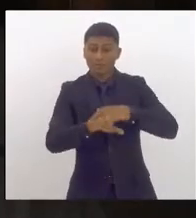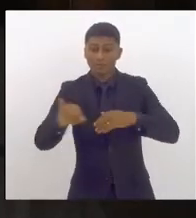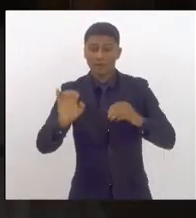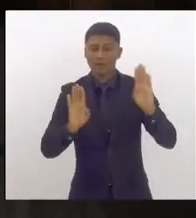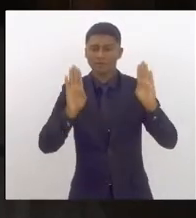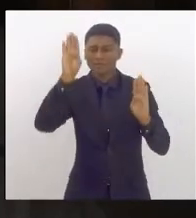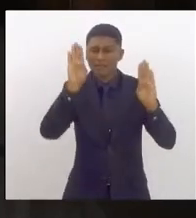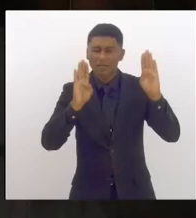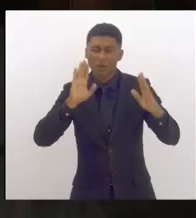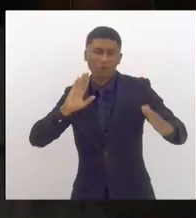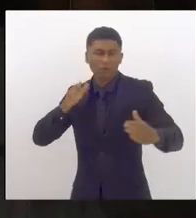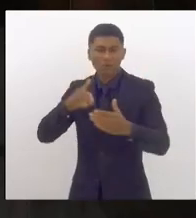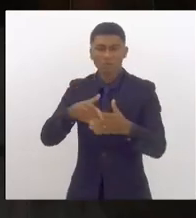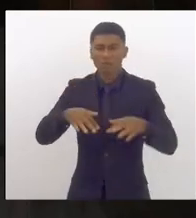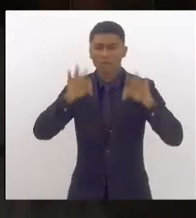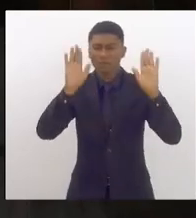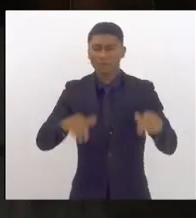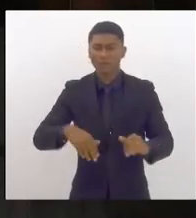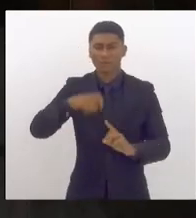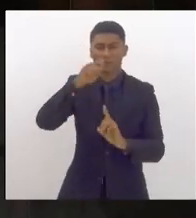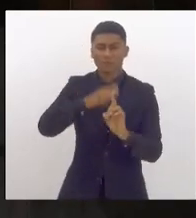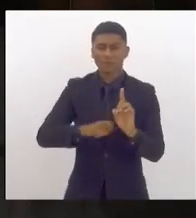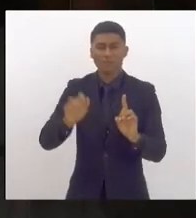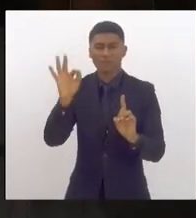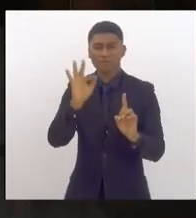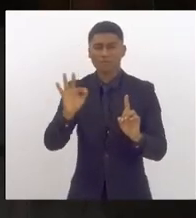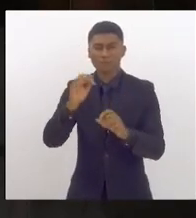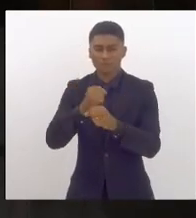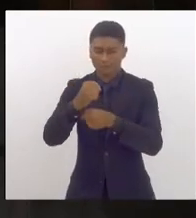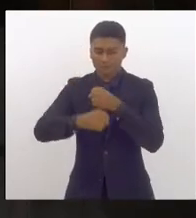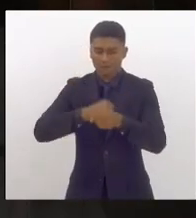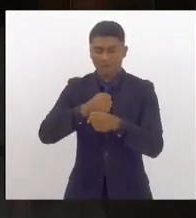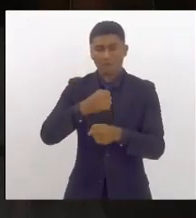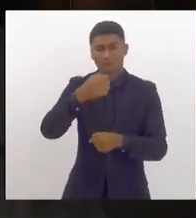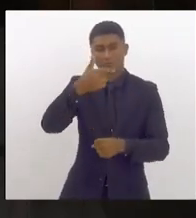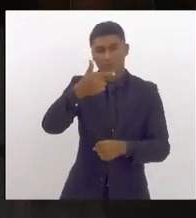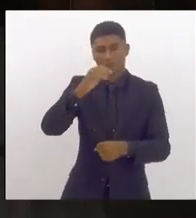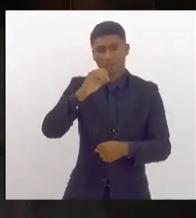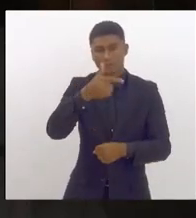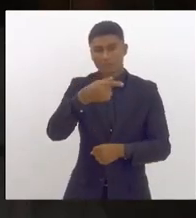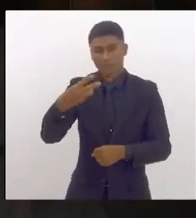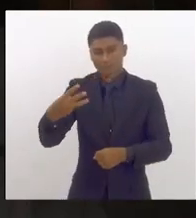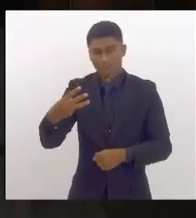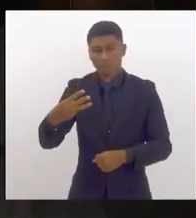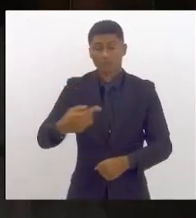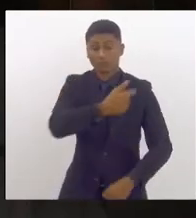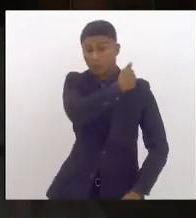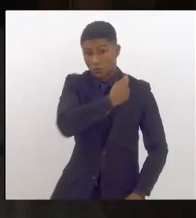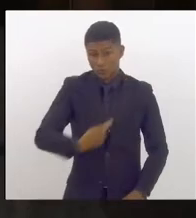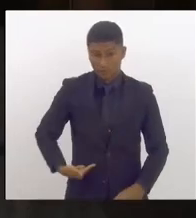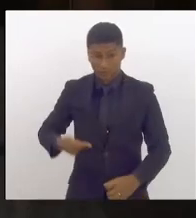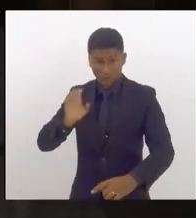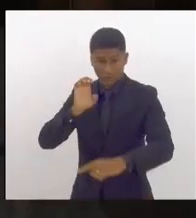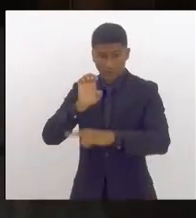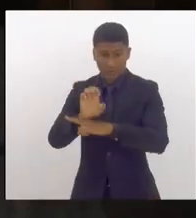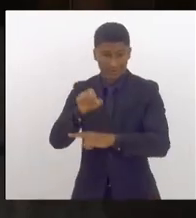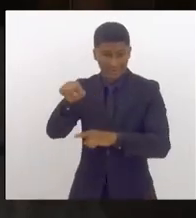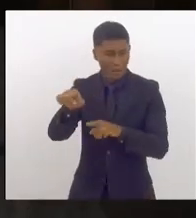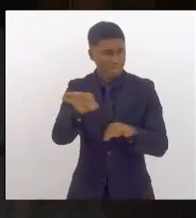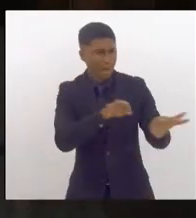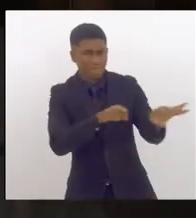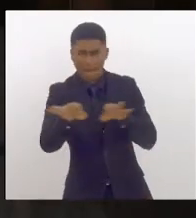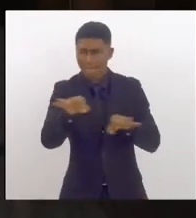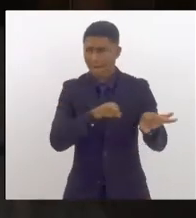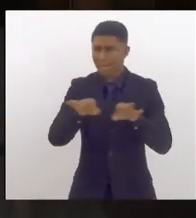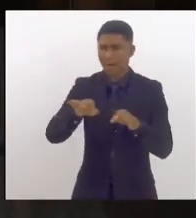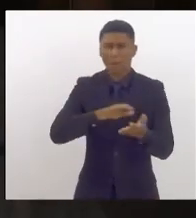fevereiro de 2023 e incompetente governo estadual sem nenhum plano sem nenhuma alternativa tem nada